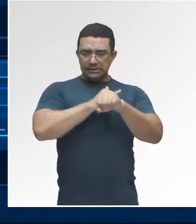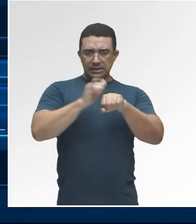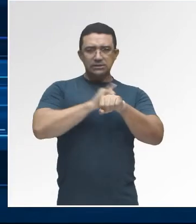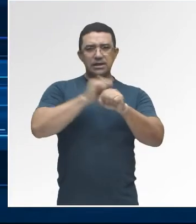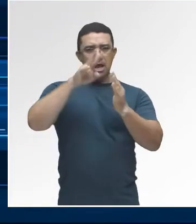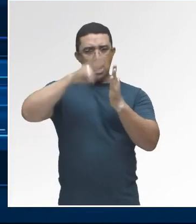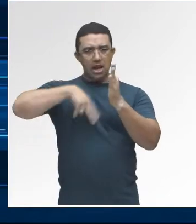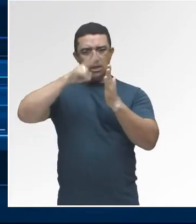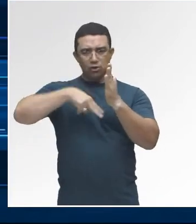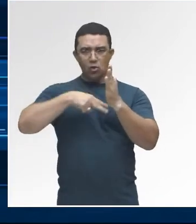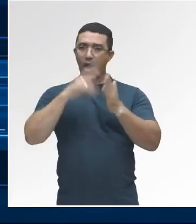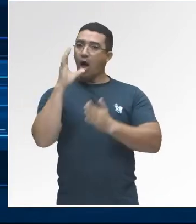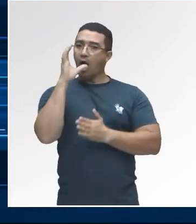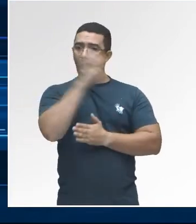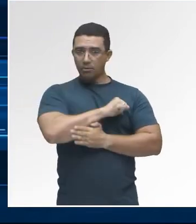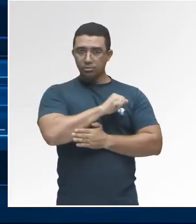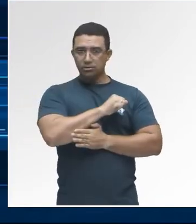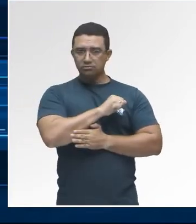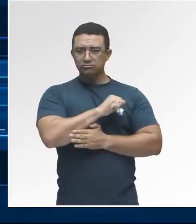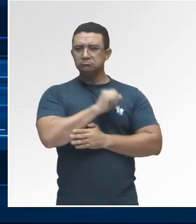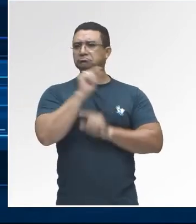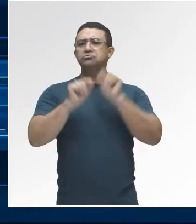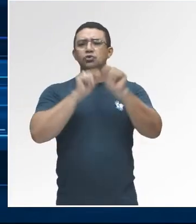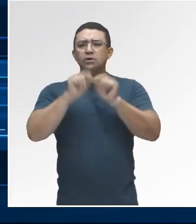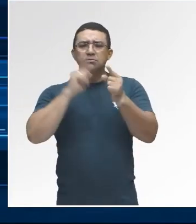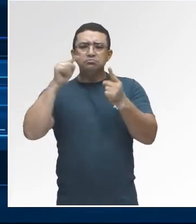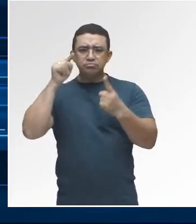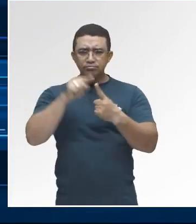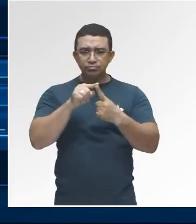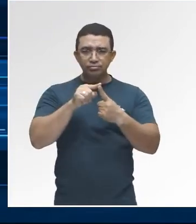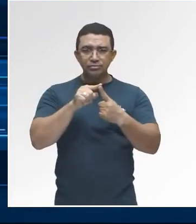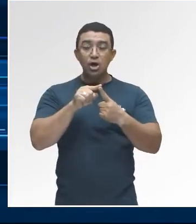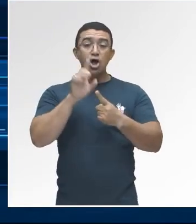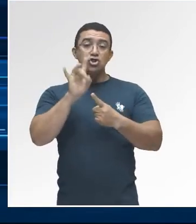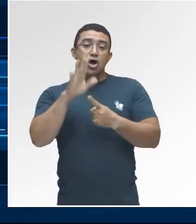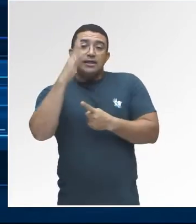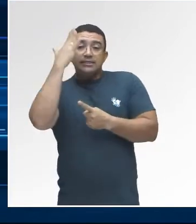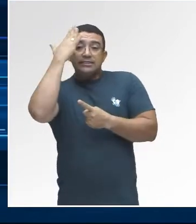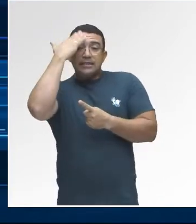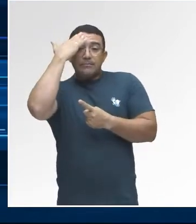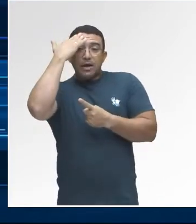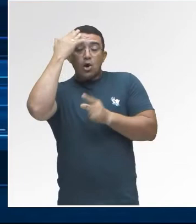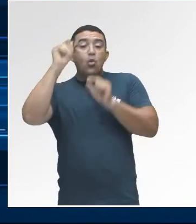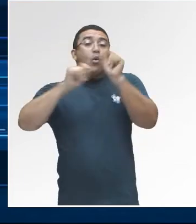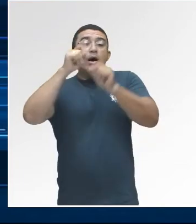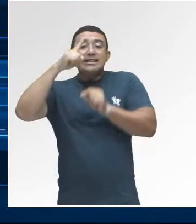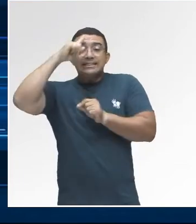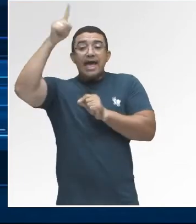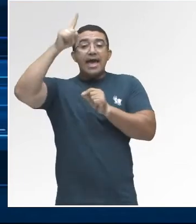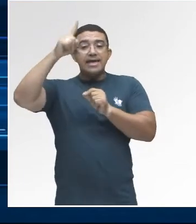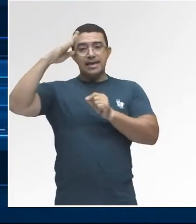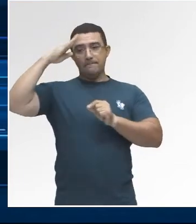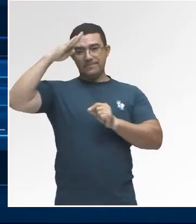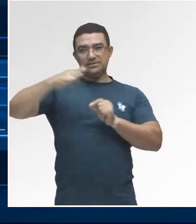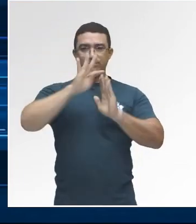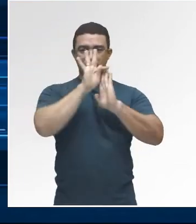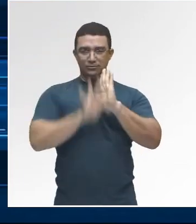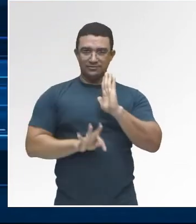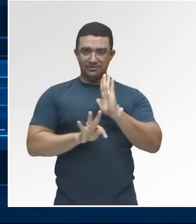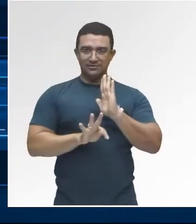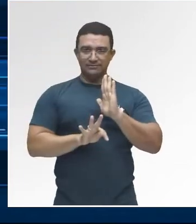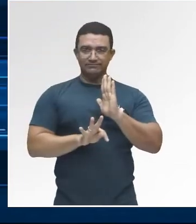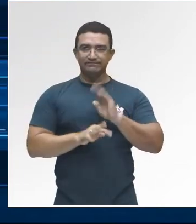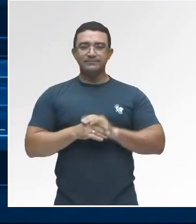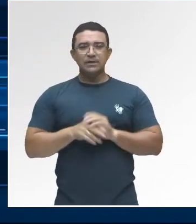leitura rápida. Para quê? Qual é o objetivo dela? Só para saber qual é a ideia daquele texto. Então, você